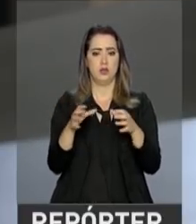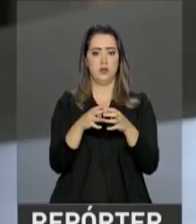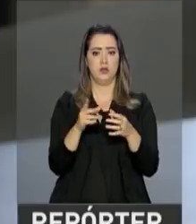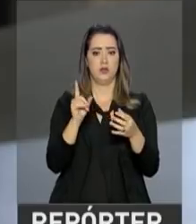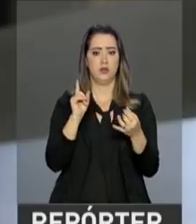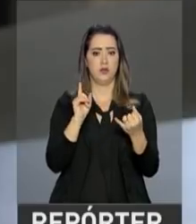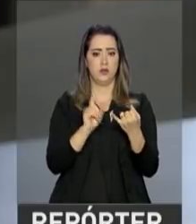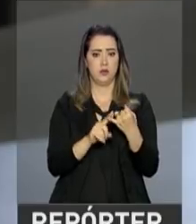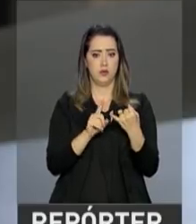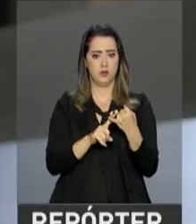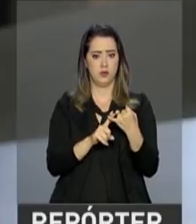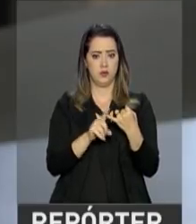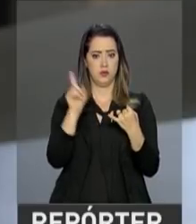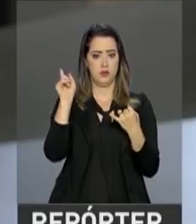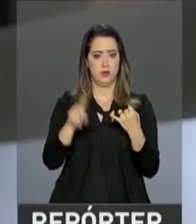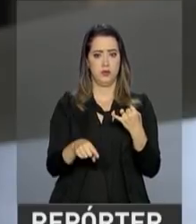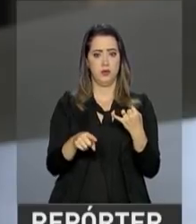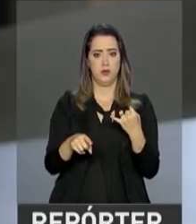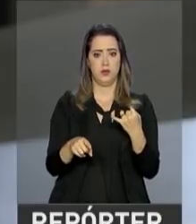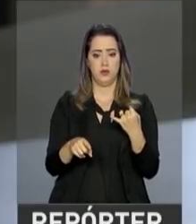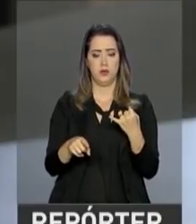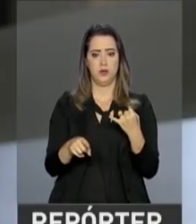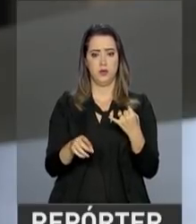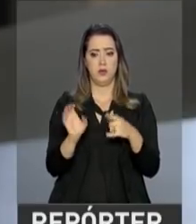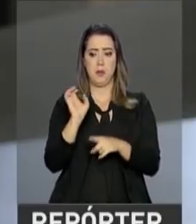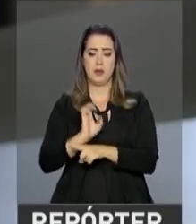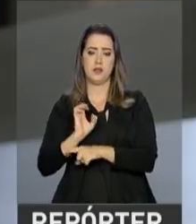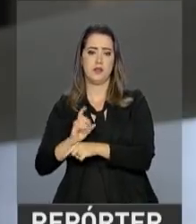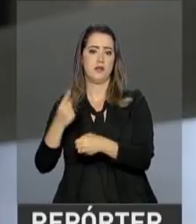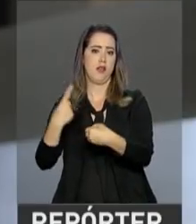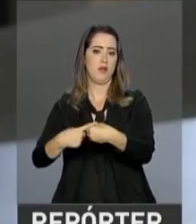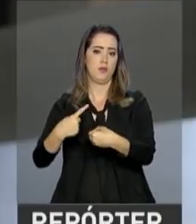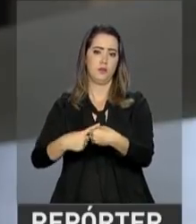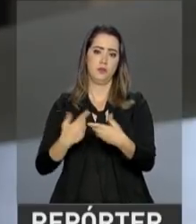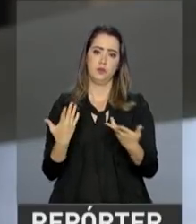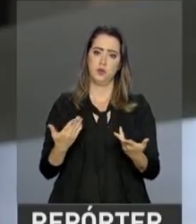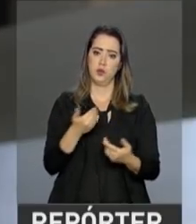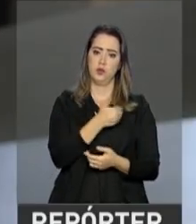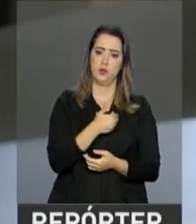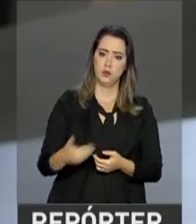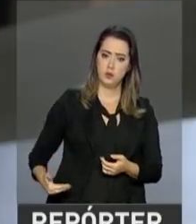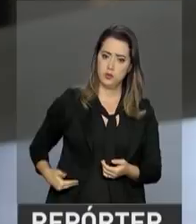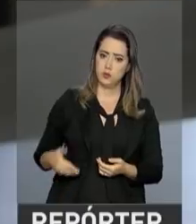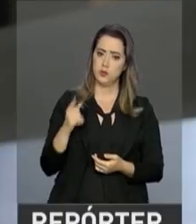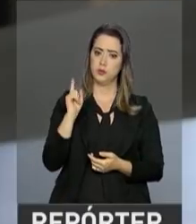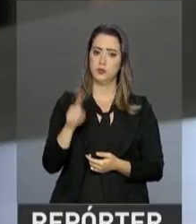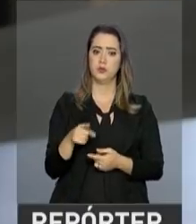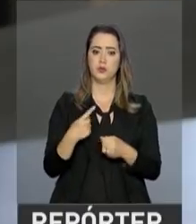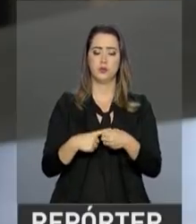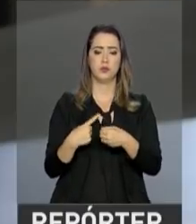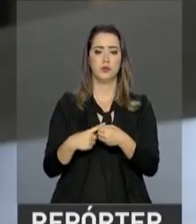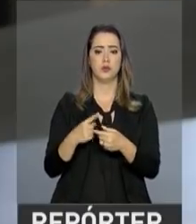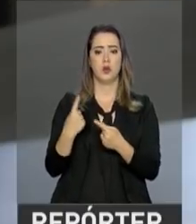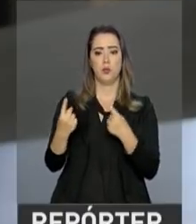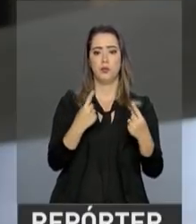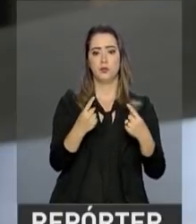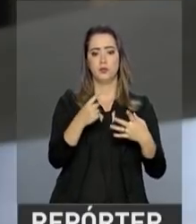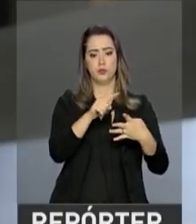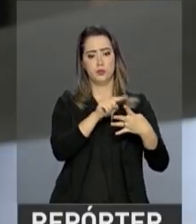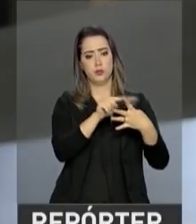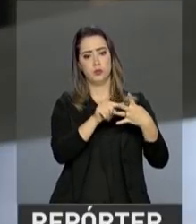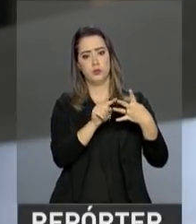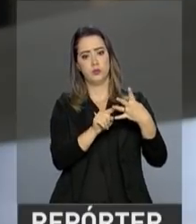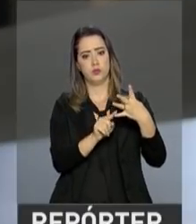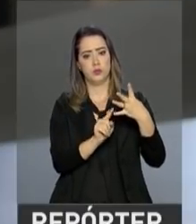e uma quarta categoria para estados e municípios tanto para governos estaduais e municipais para cada uma dessas quatro